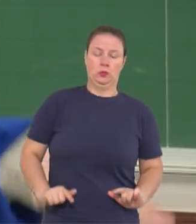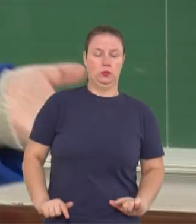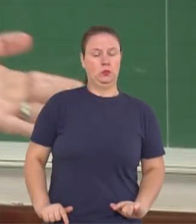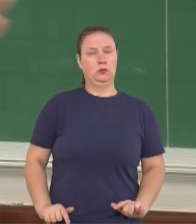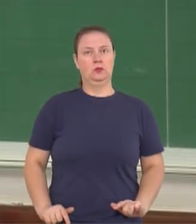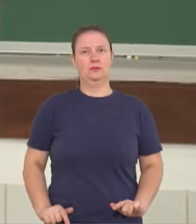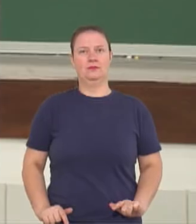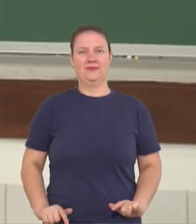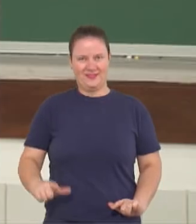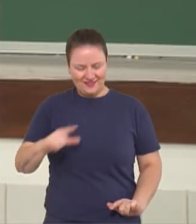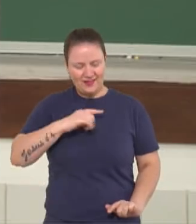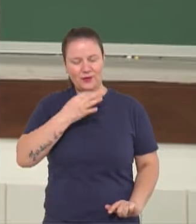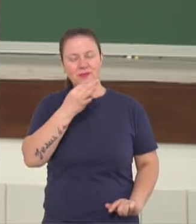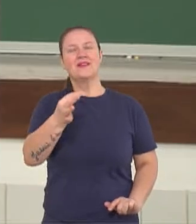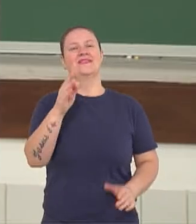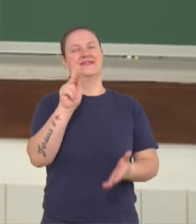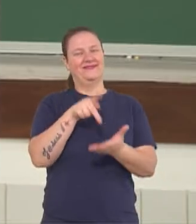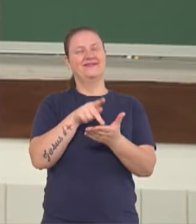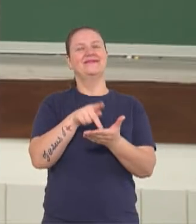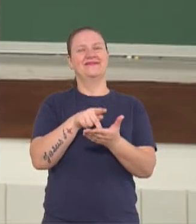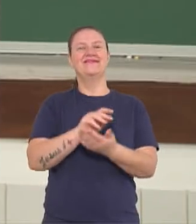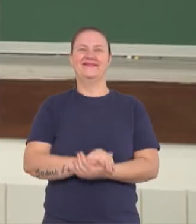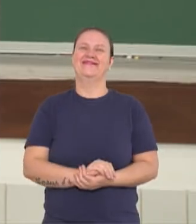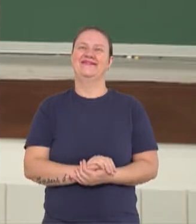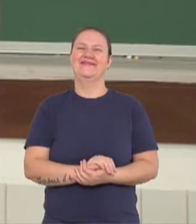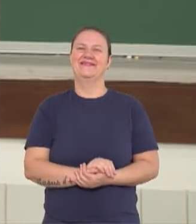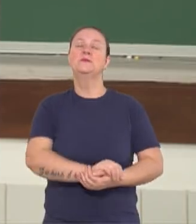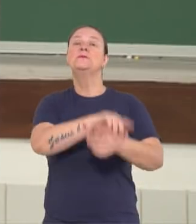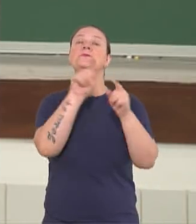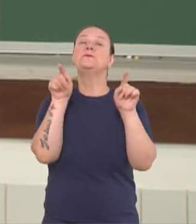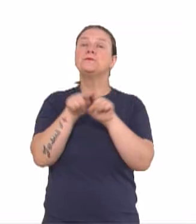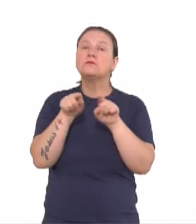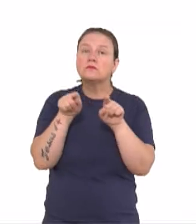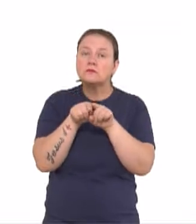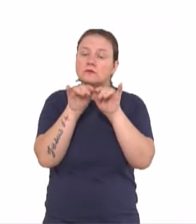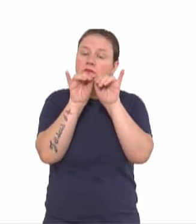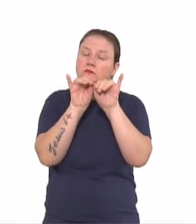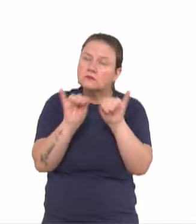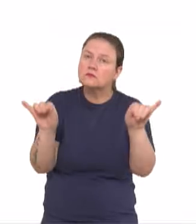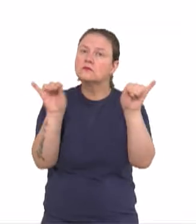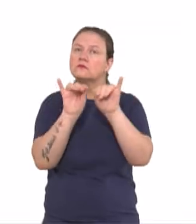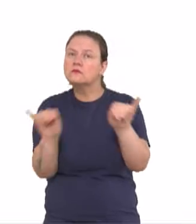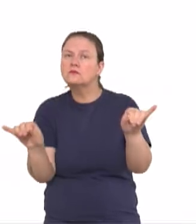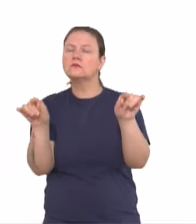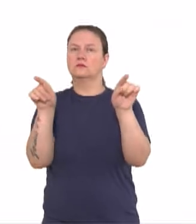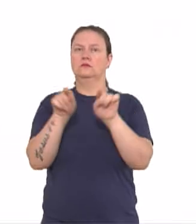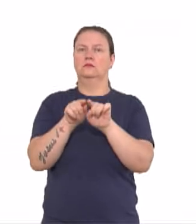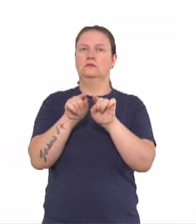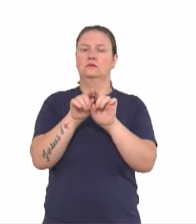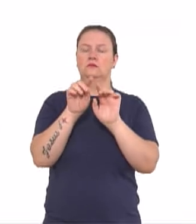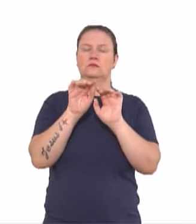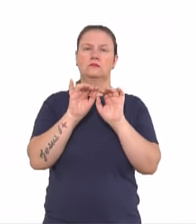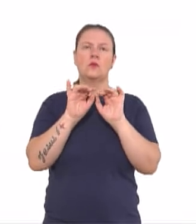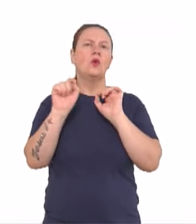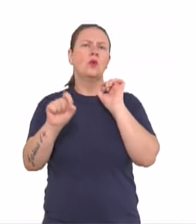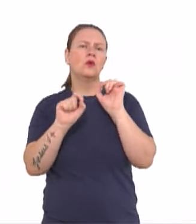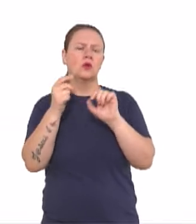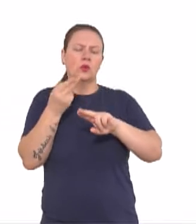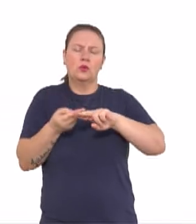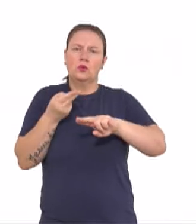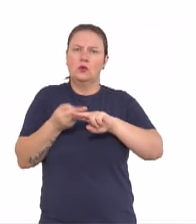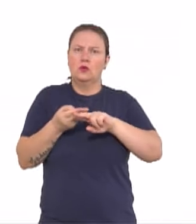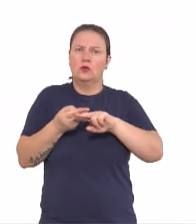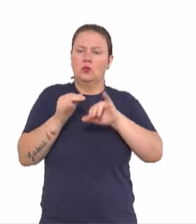elabora. E aqui a gente tem, então, que a notícia, ela serve para veicular, né,